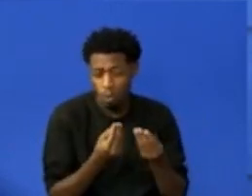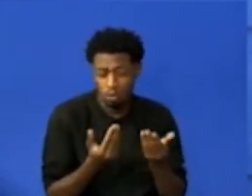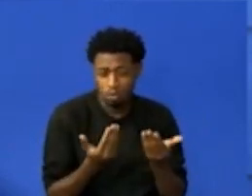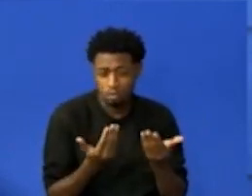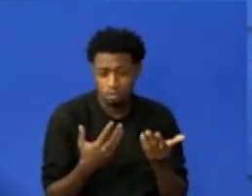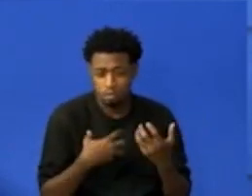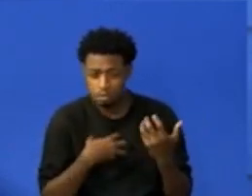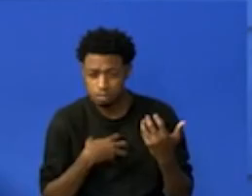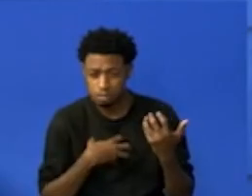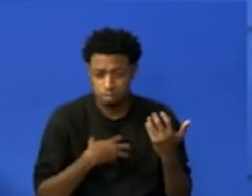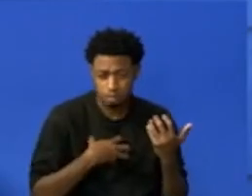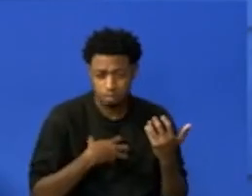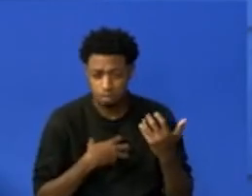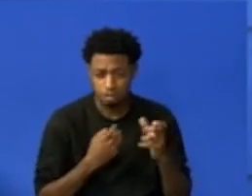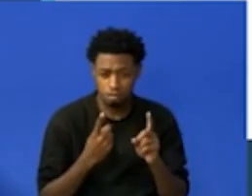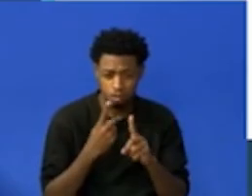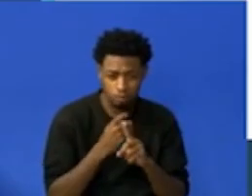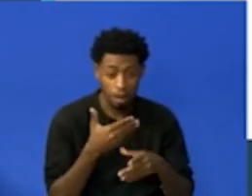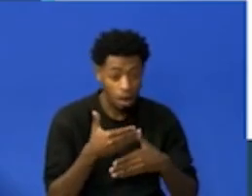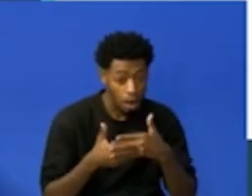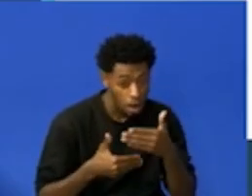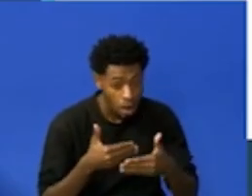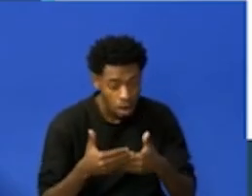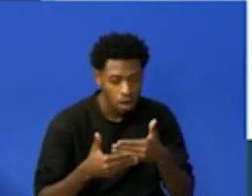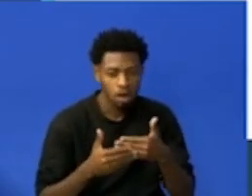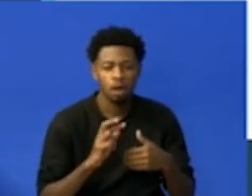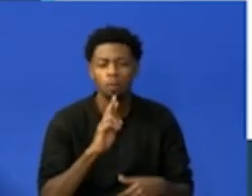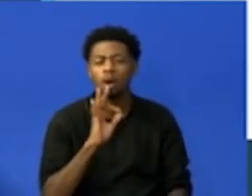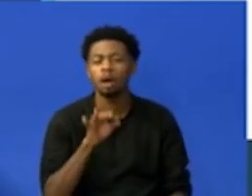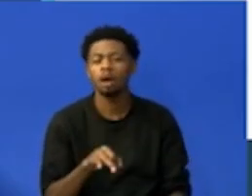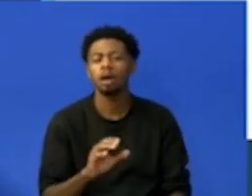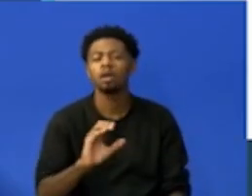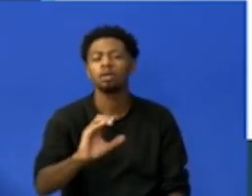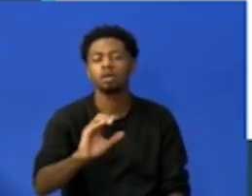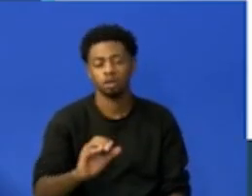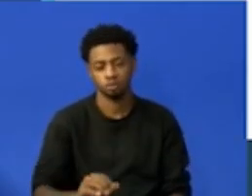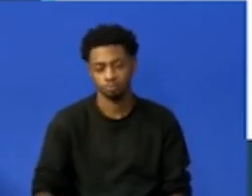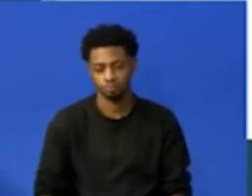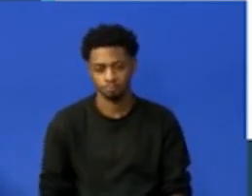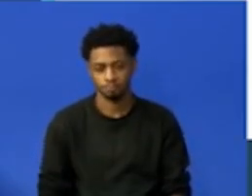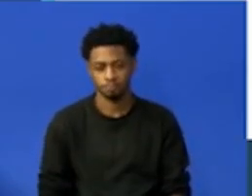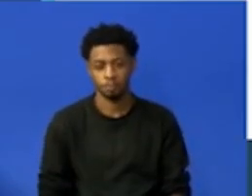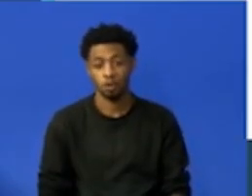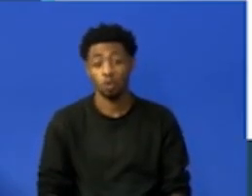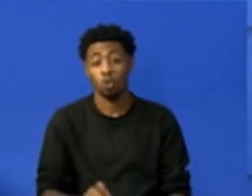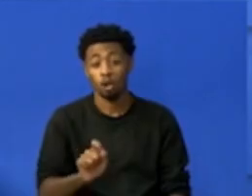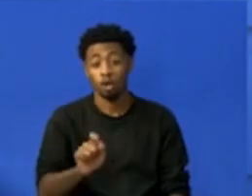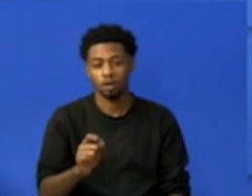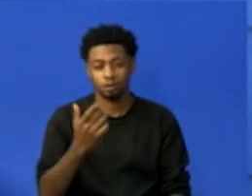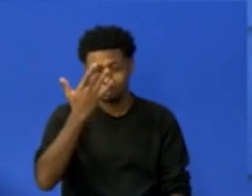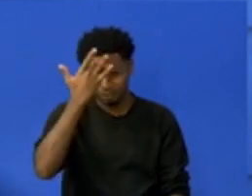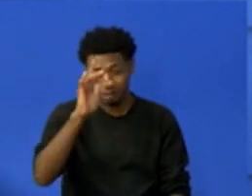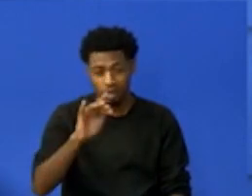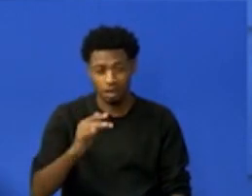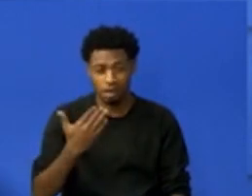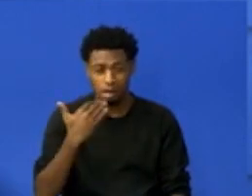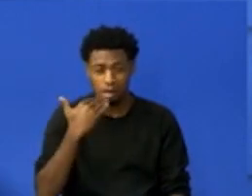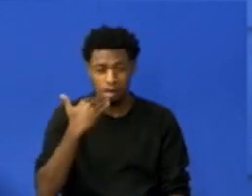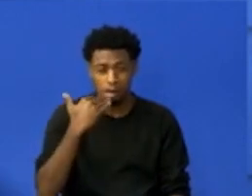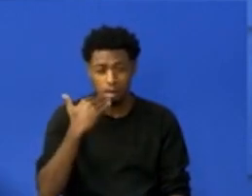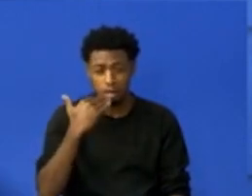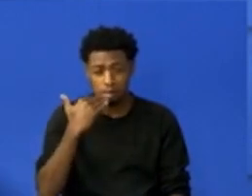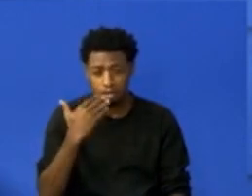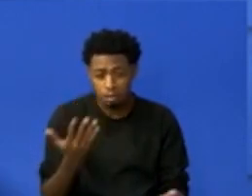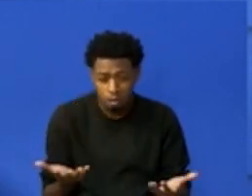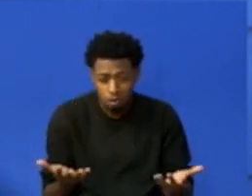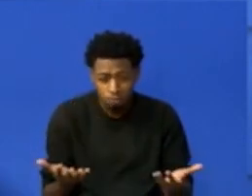certa. É a alternativa C, inconsistente e impreciso. Eu ainda preciso olhar bastante para o